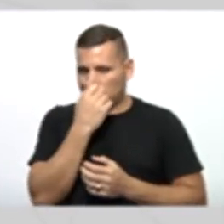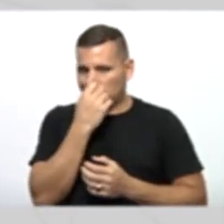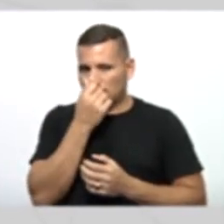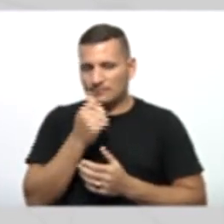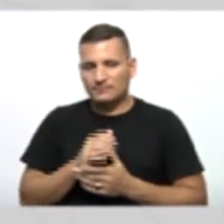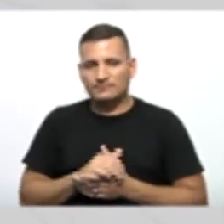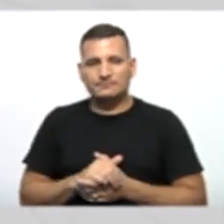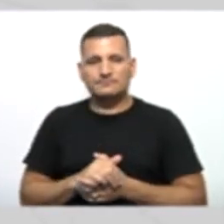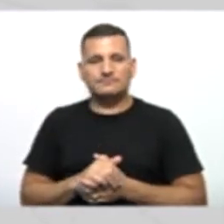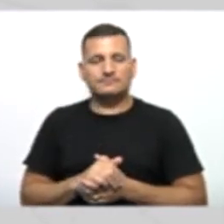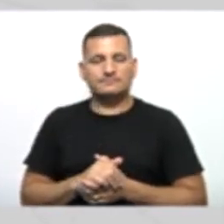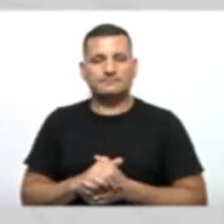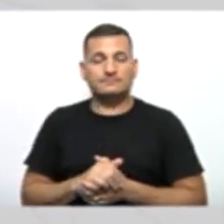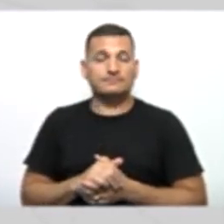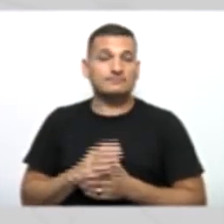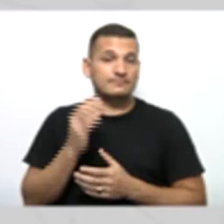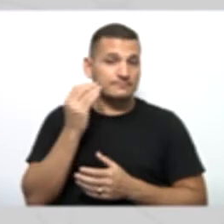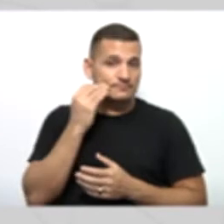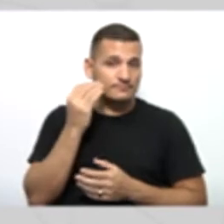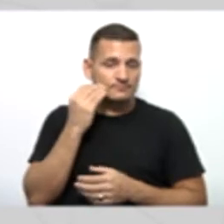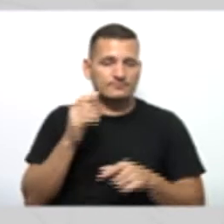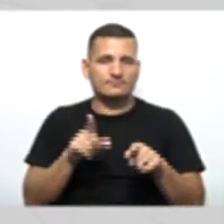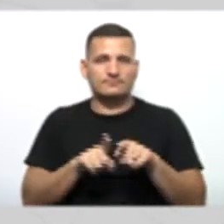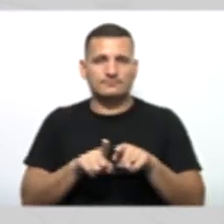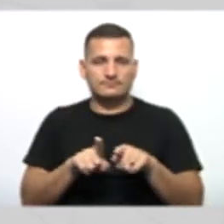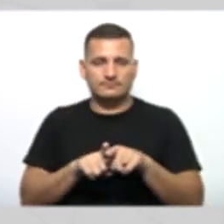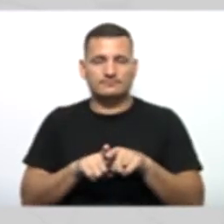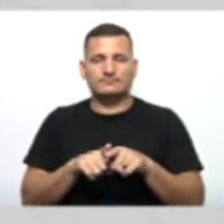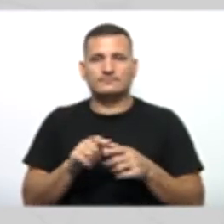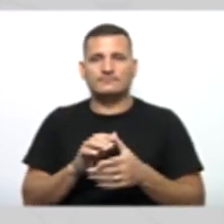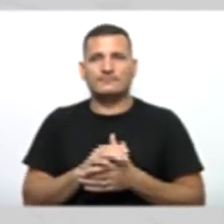Nós podemos também verificar que apesar